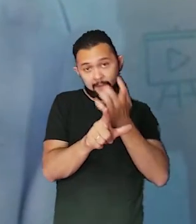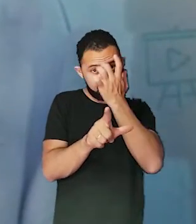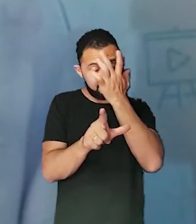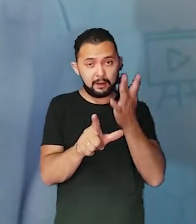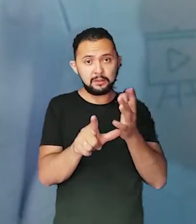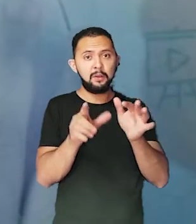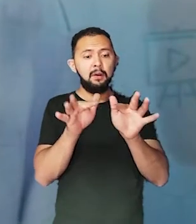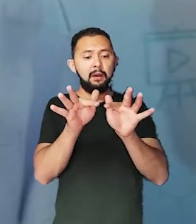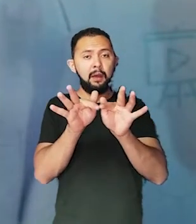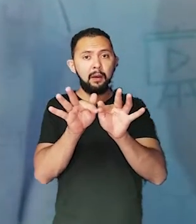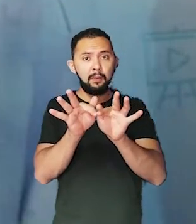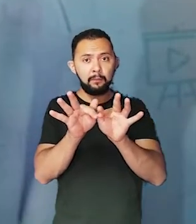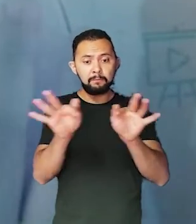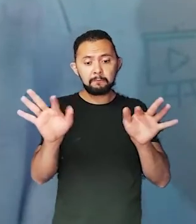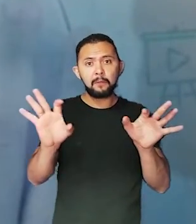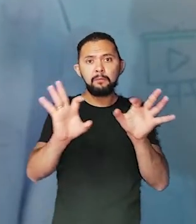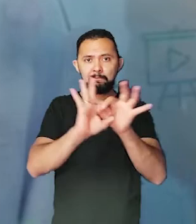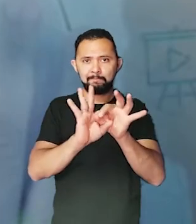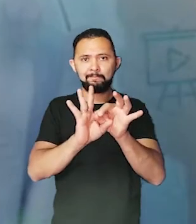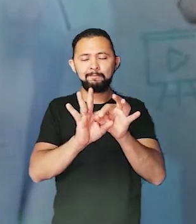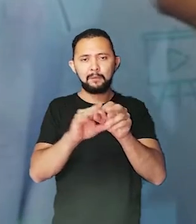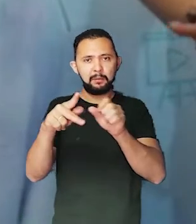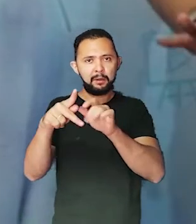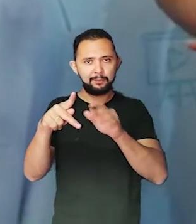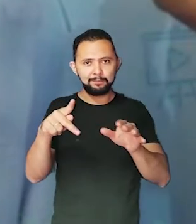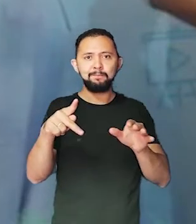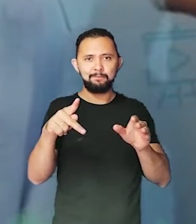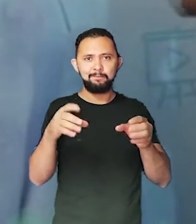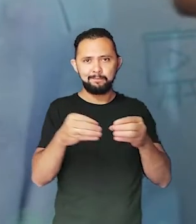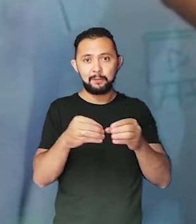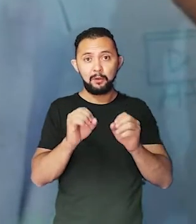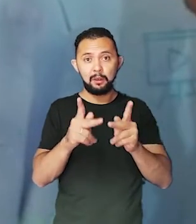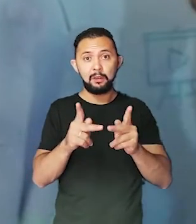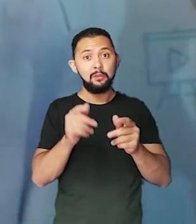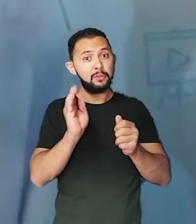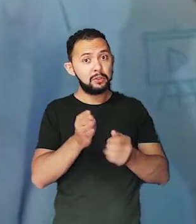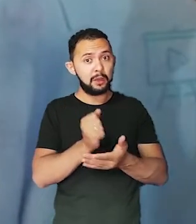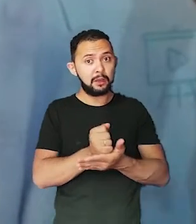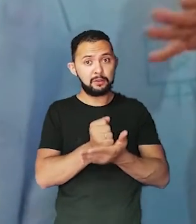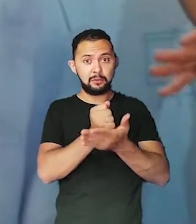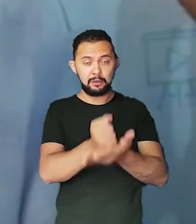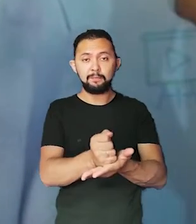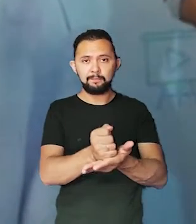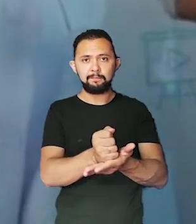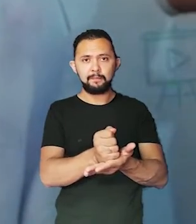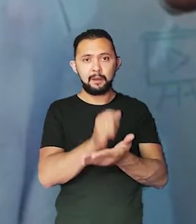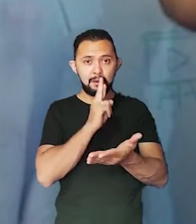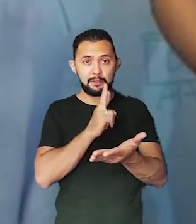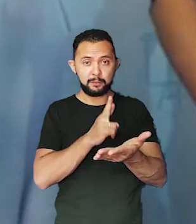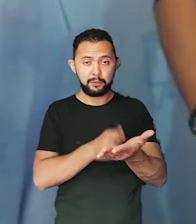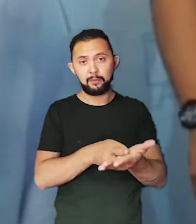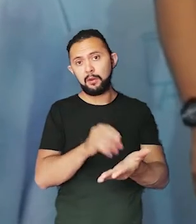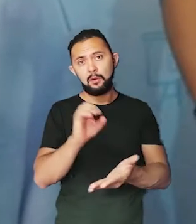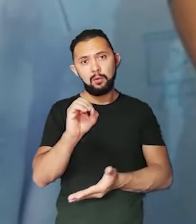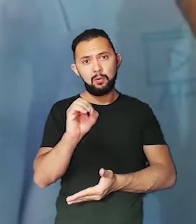por subordinação de orações adjetivas, certo? Então, ele já tem ajudado vocês. A questão já vai estar ajudando vocês. Se aparecer o qual,